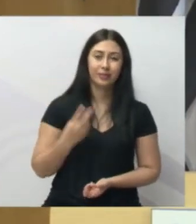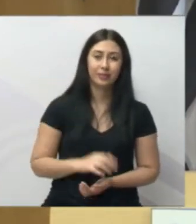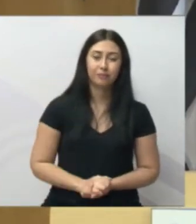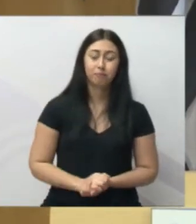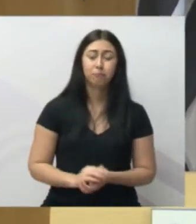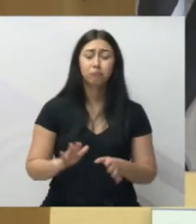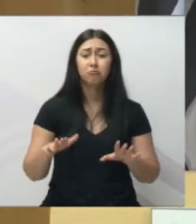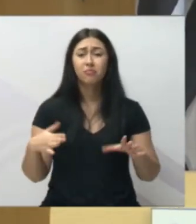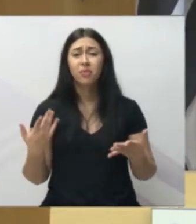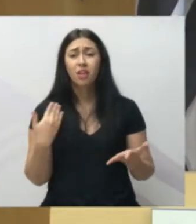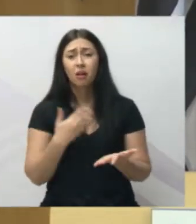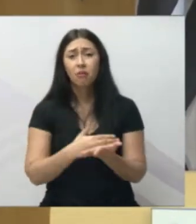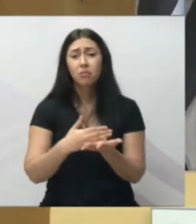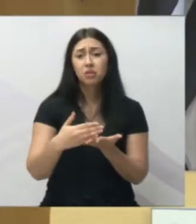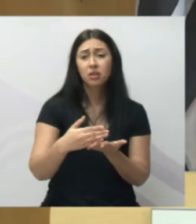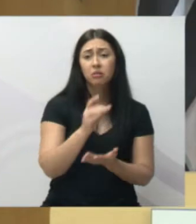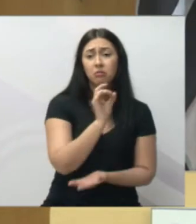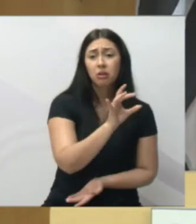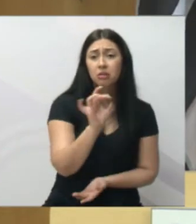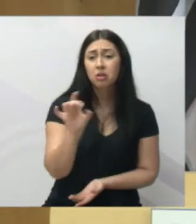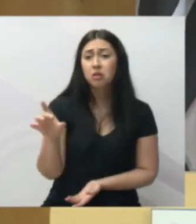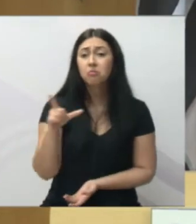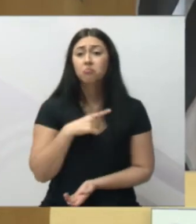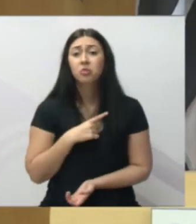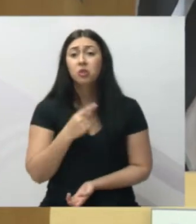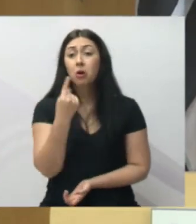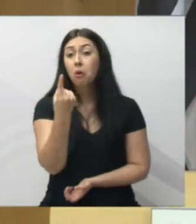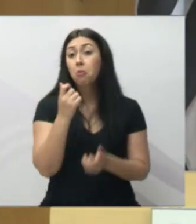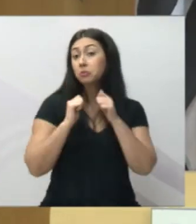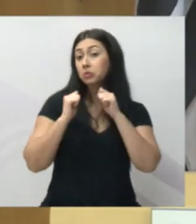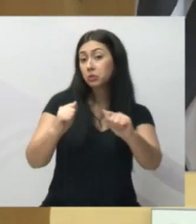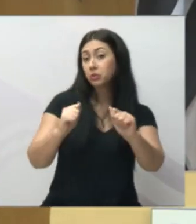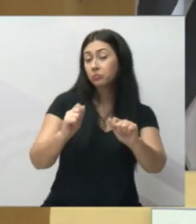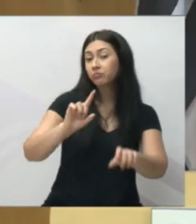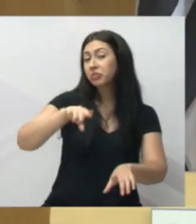Aí começamos com um assessor e terminou com 2 assessores.